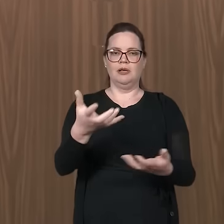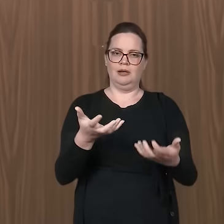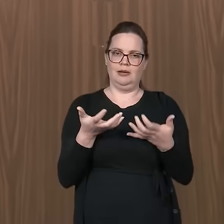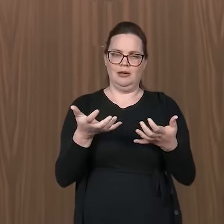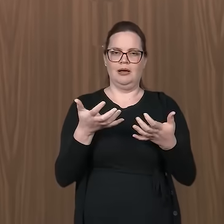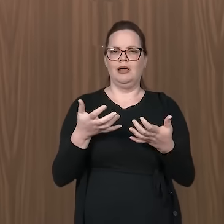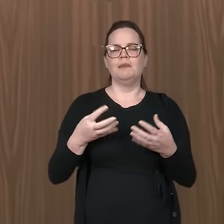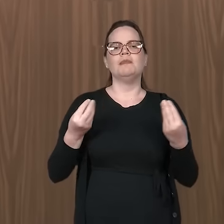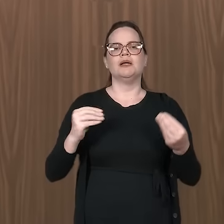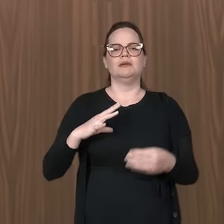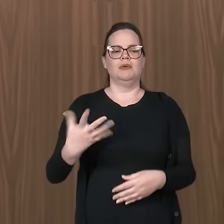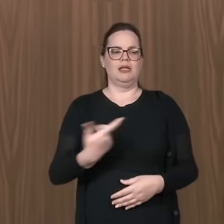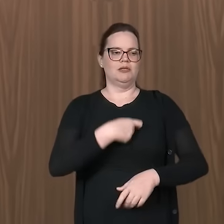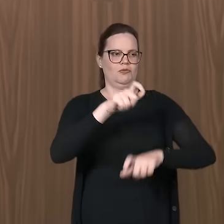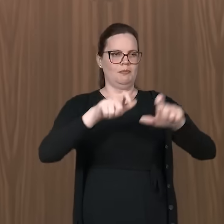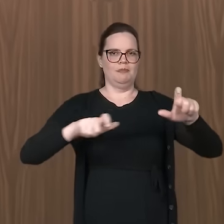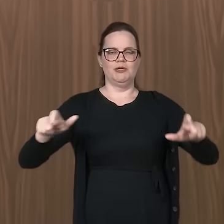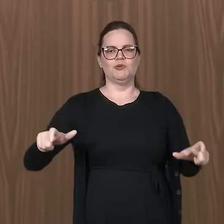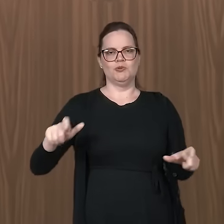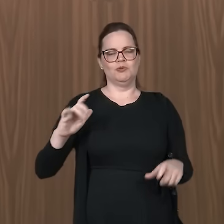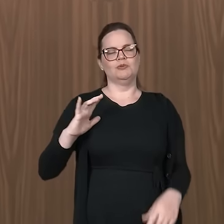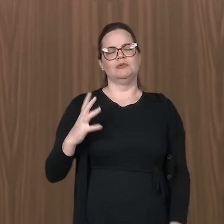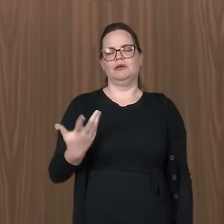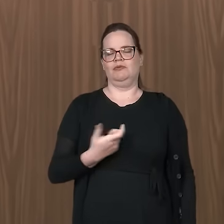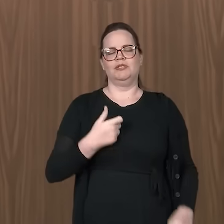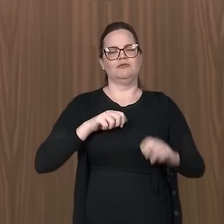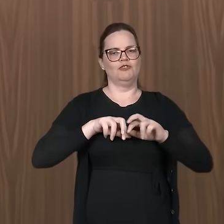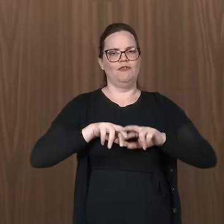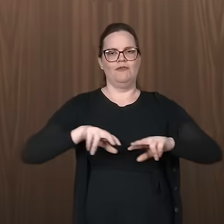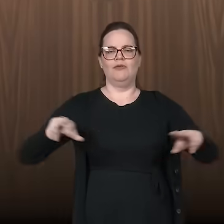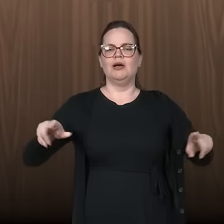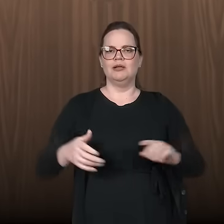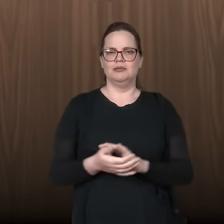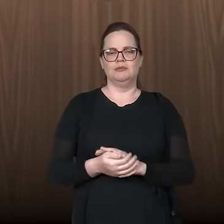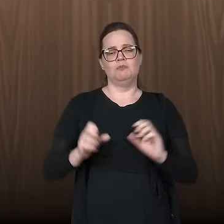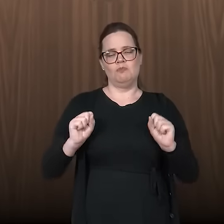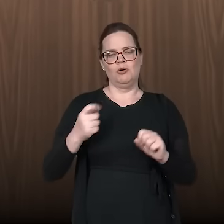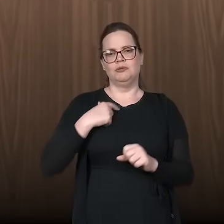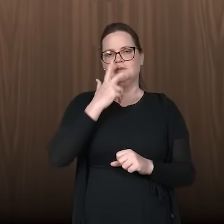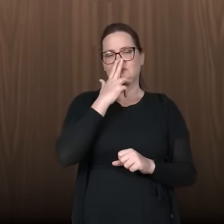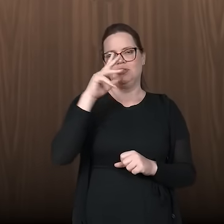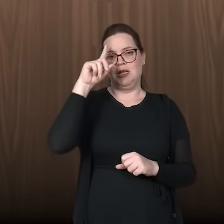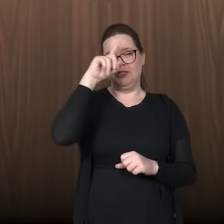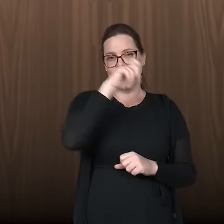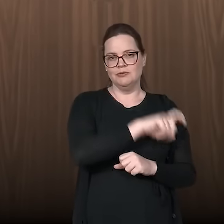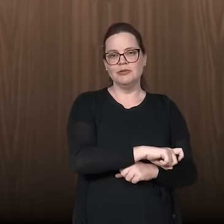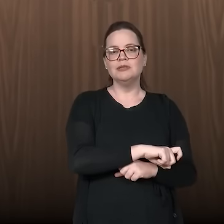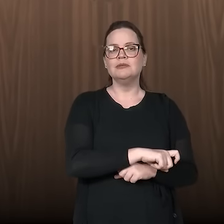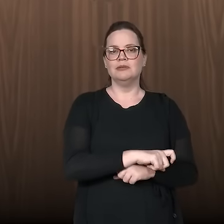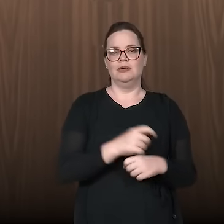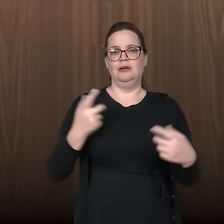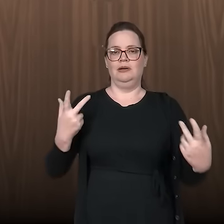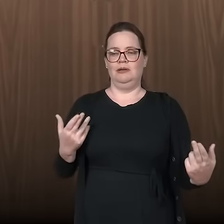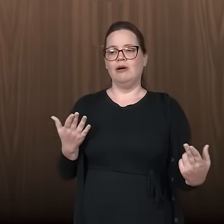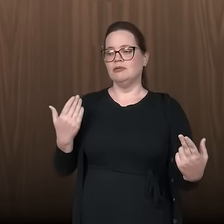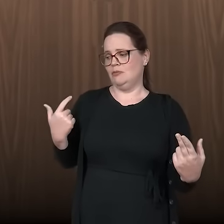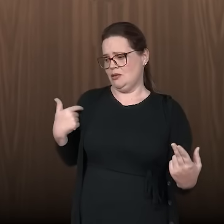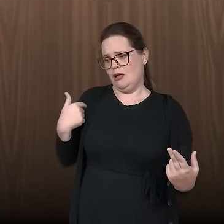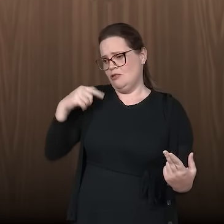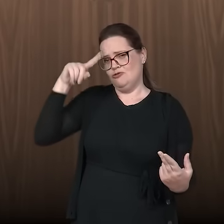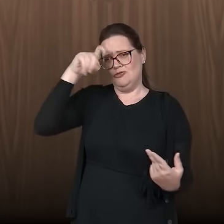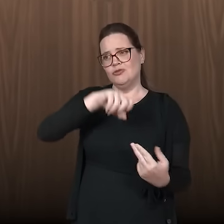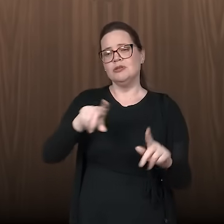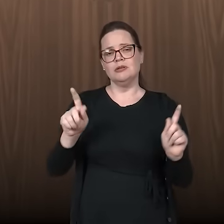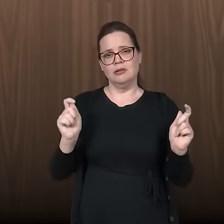usar para a salvação de almas, para a salvação de vidas. Por mais difíceis que elas sejam, como nós éramos, o Senhor